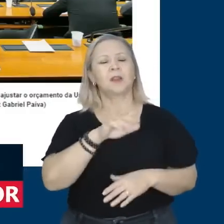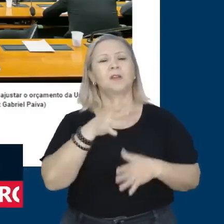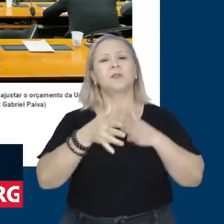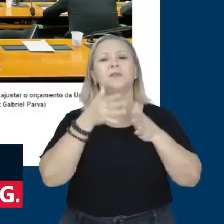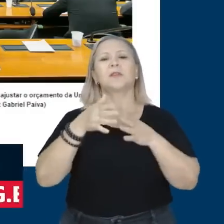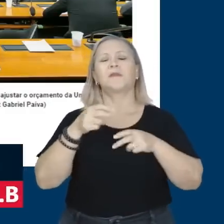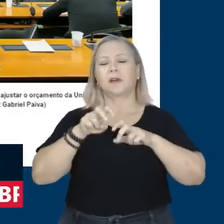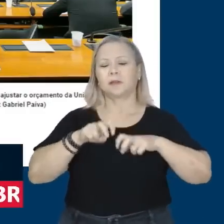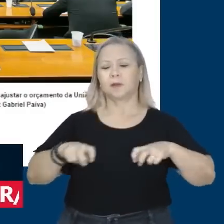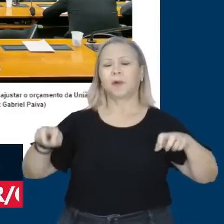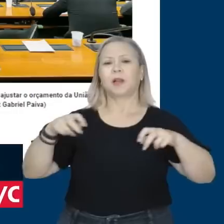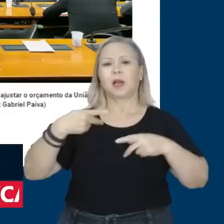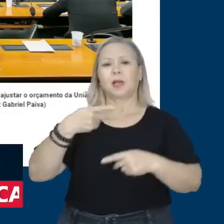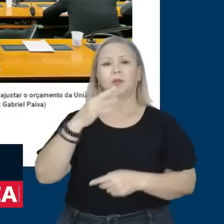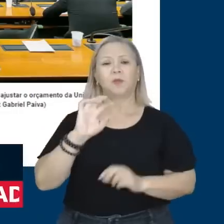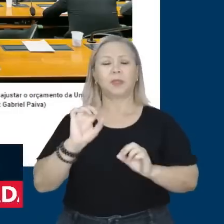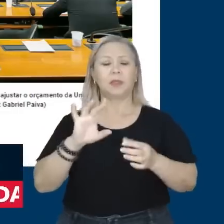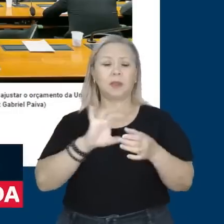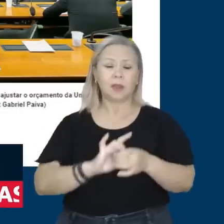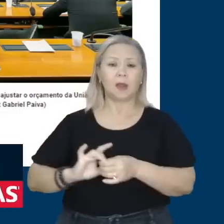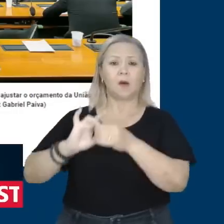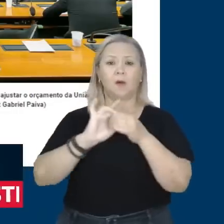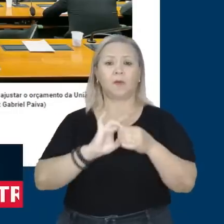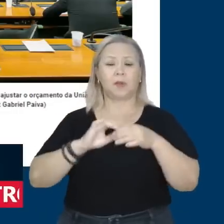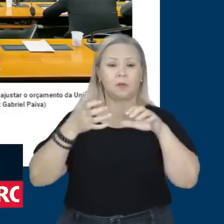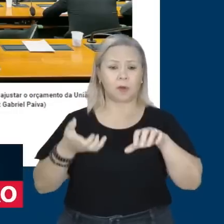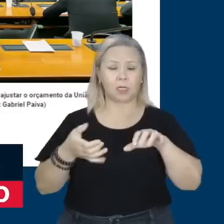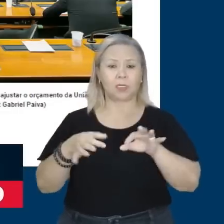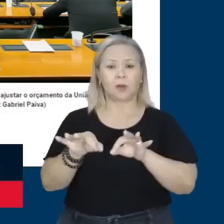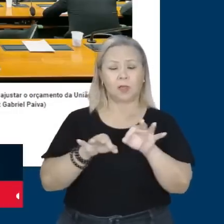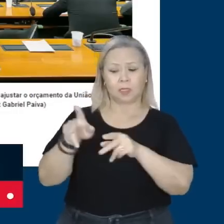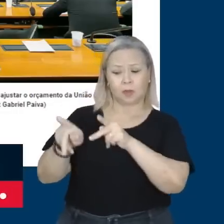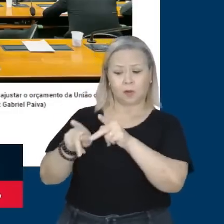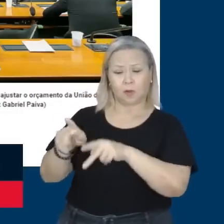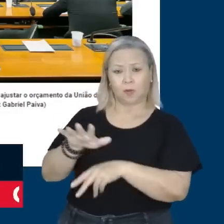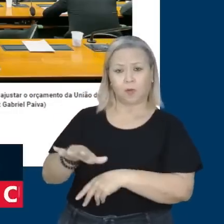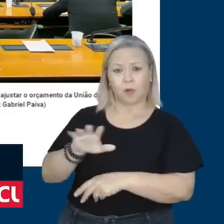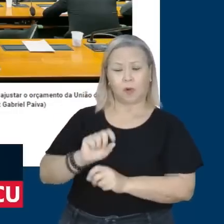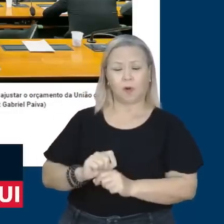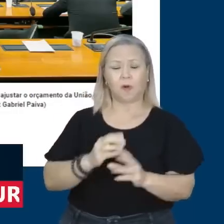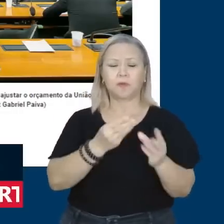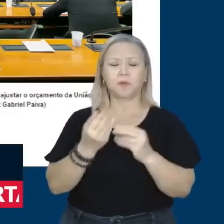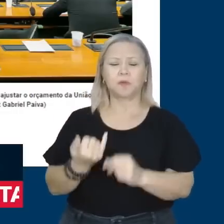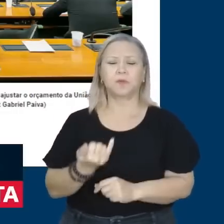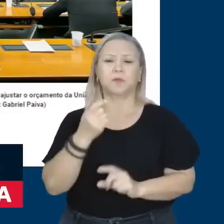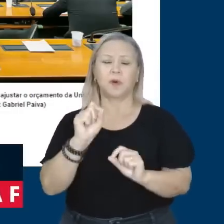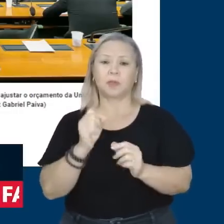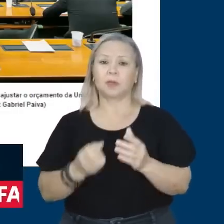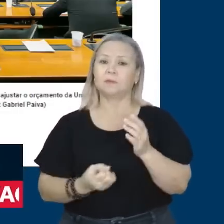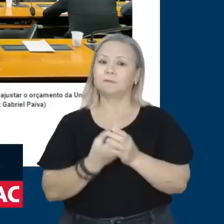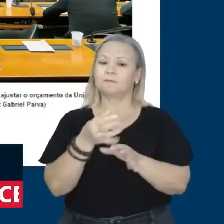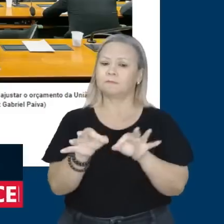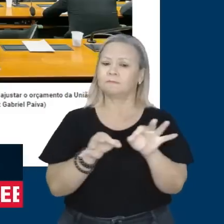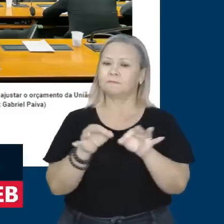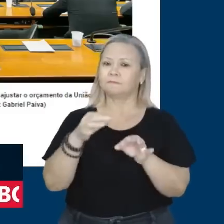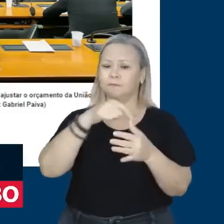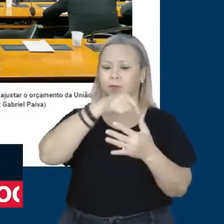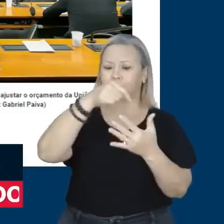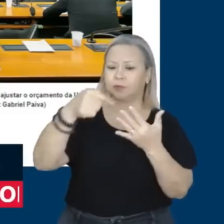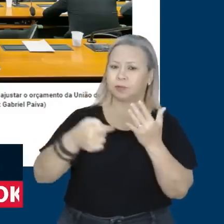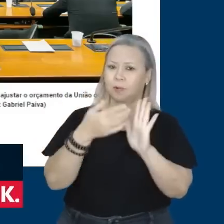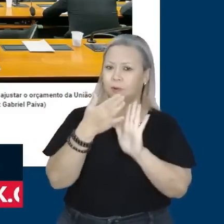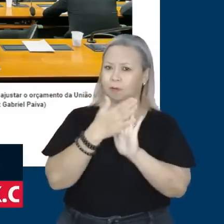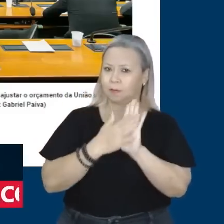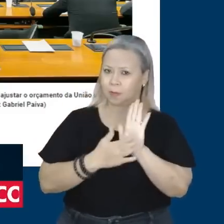condução dessas alianças no Congresso, né, na organização do povo também, que é muito importante para estabelecer aí uma pauta de